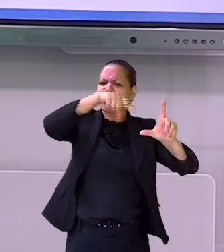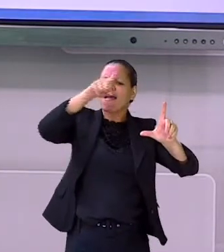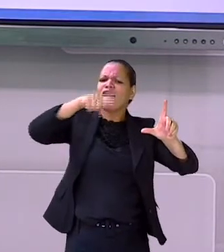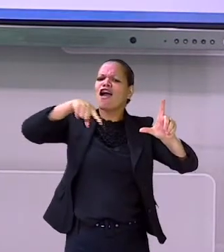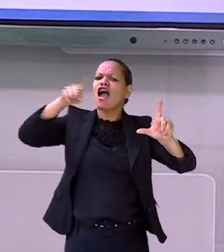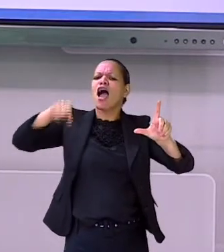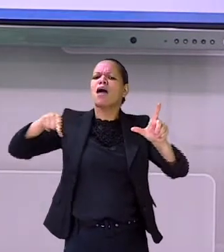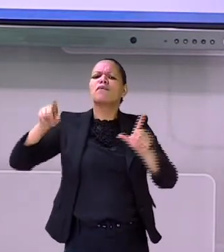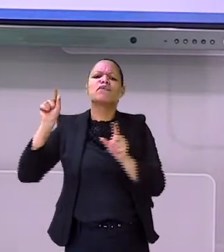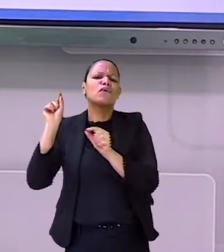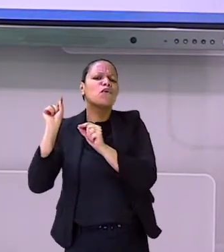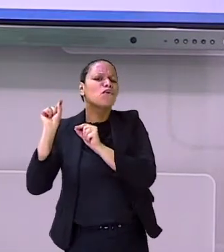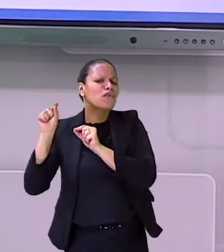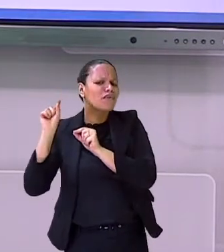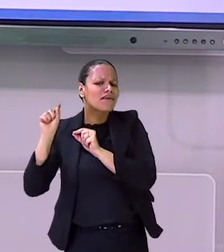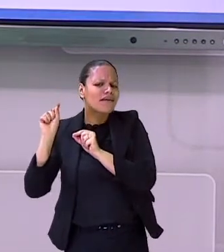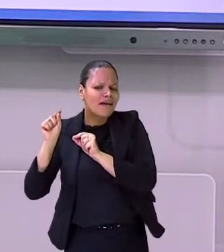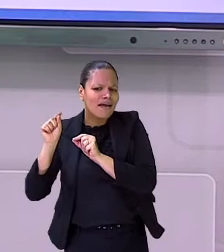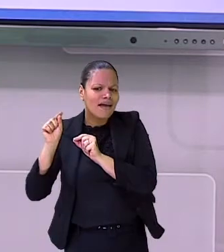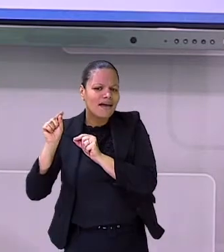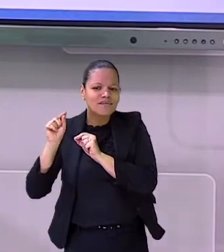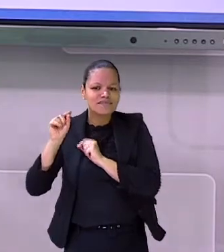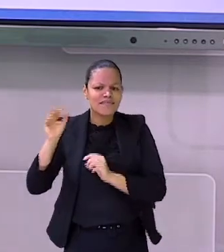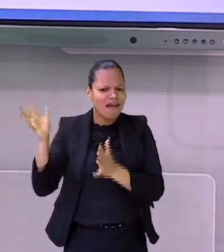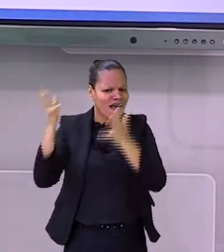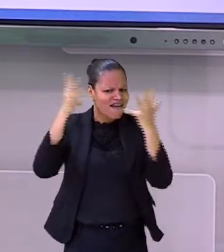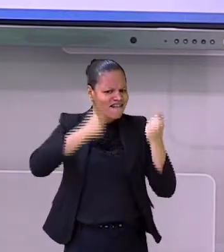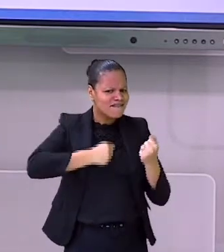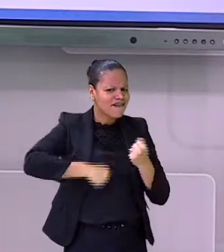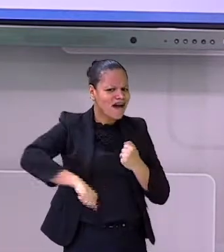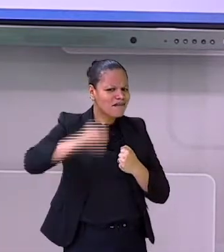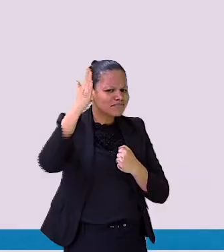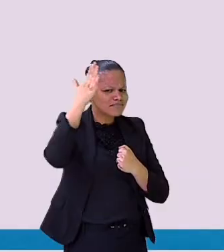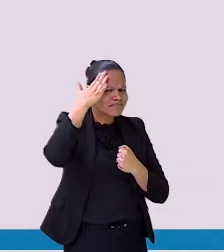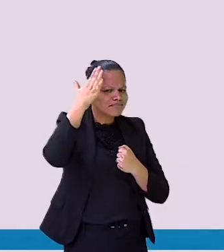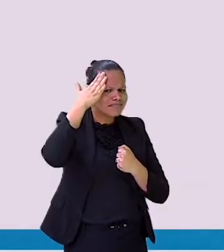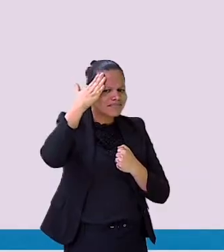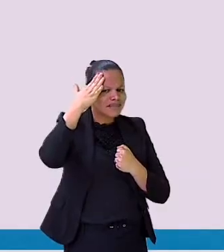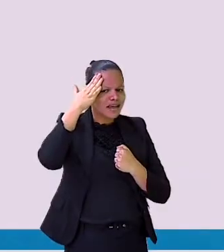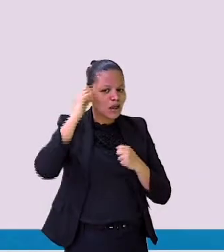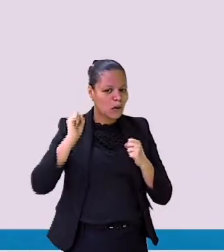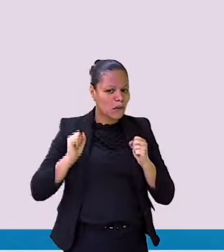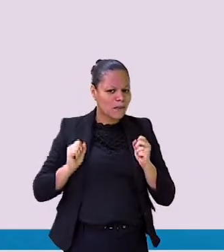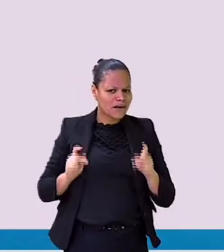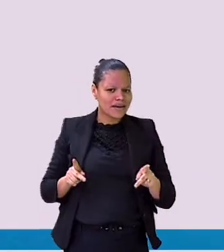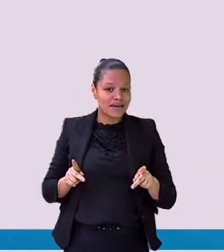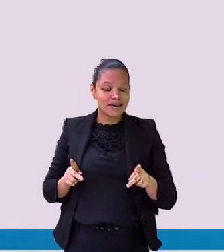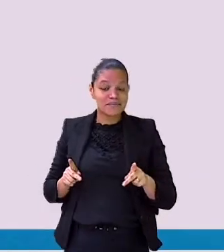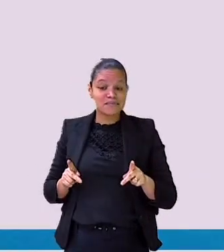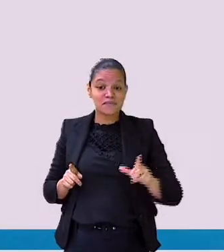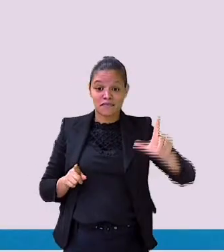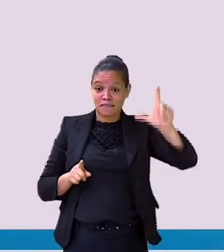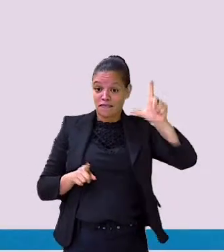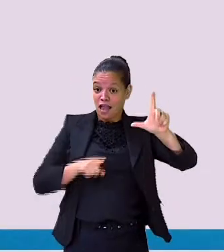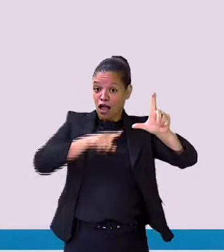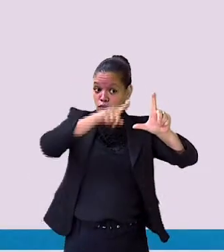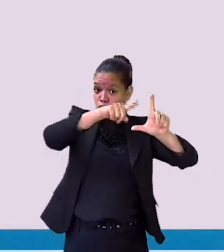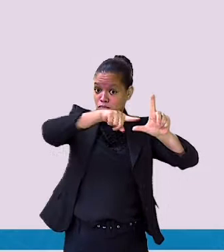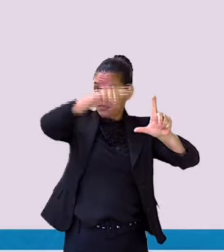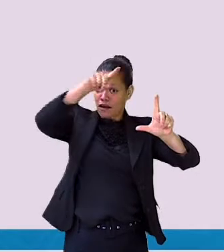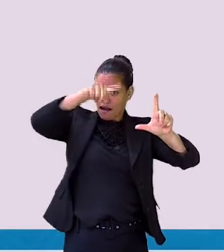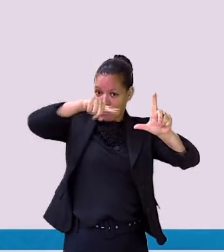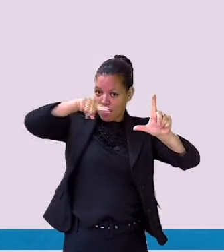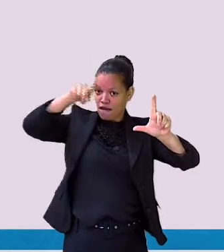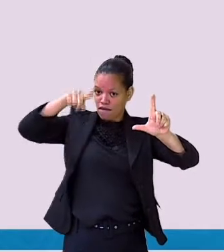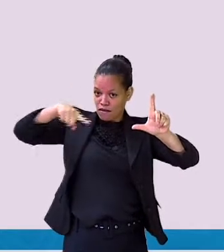vamos aqui, junto comigo, aprender o que são os gráficos, gente. Ó, gráfico é uma